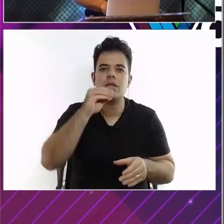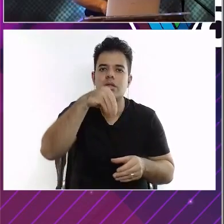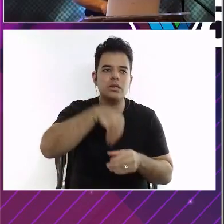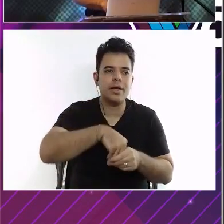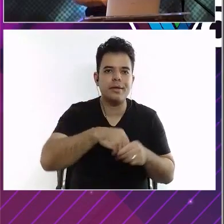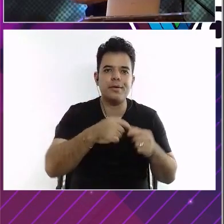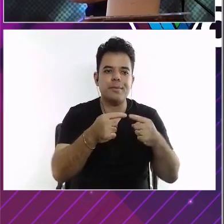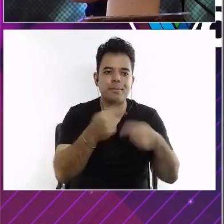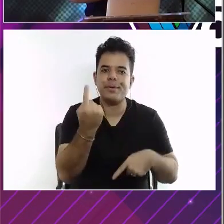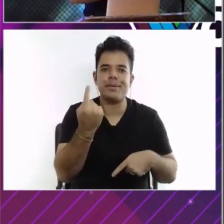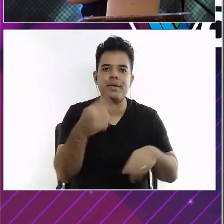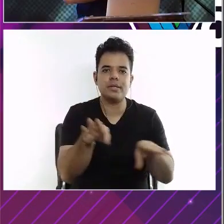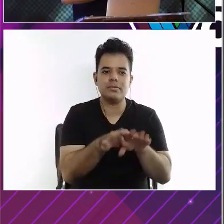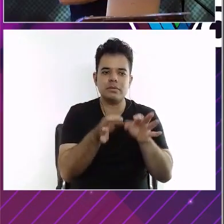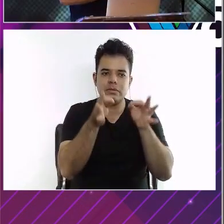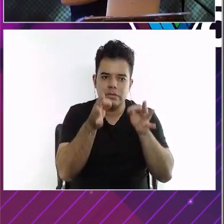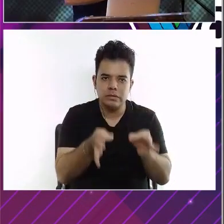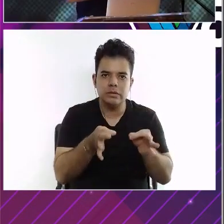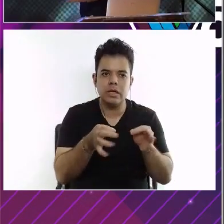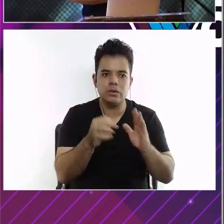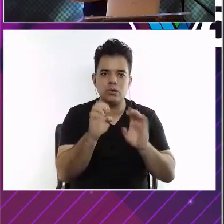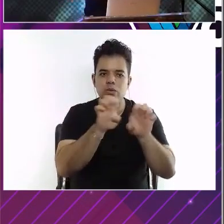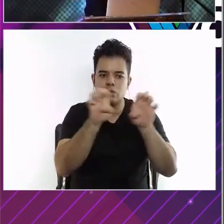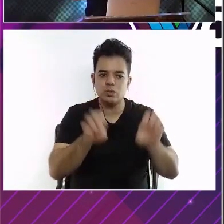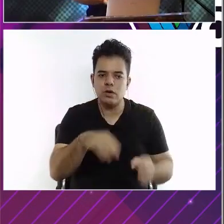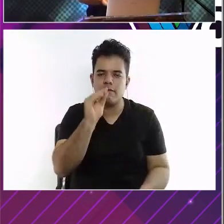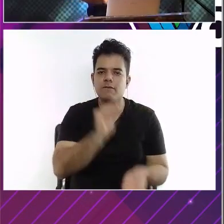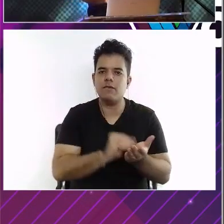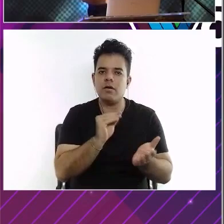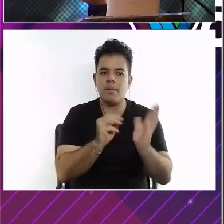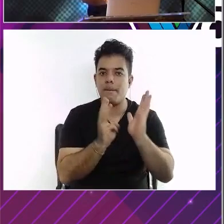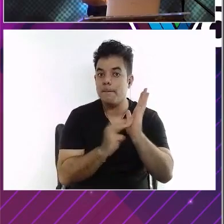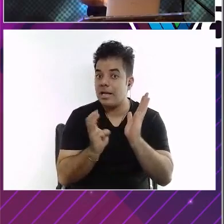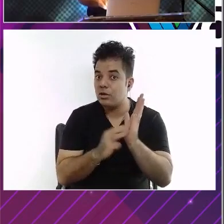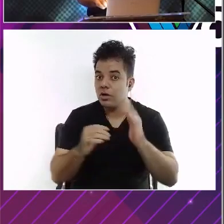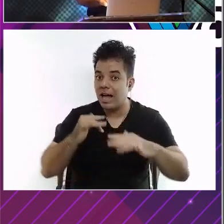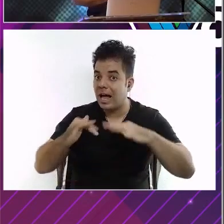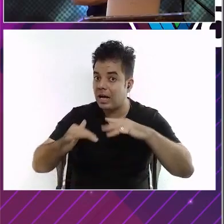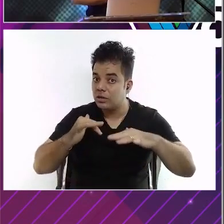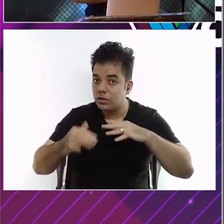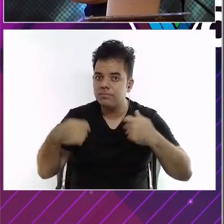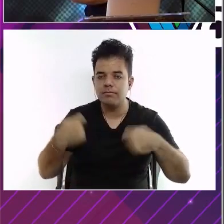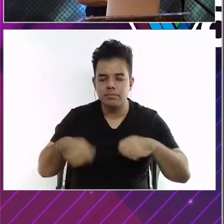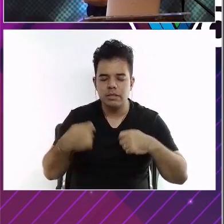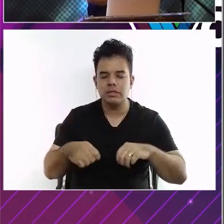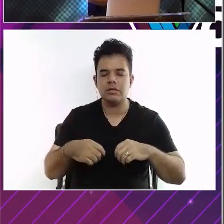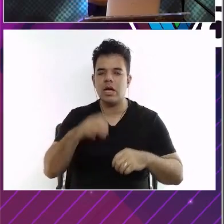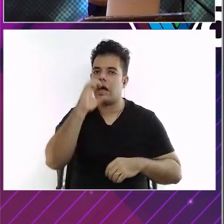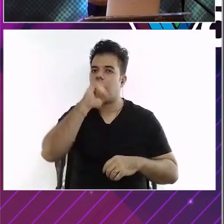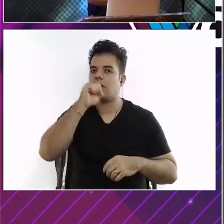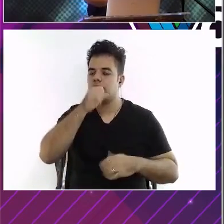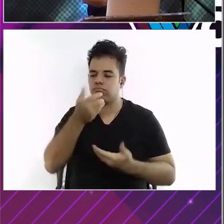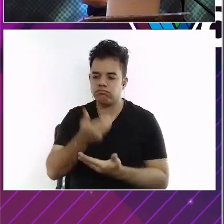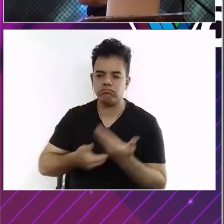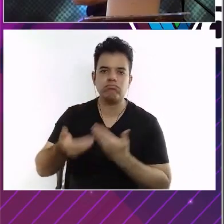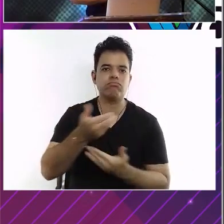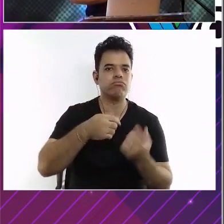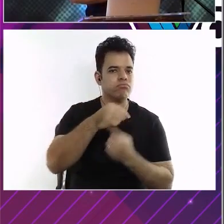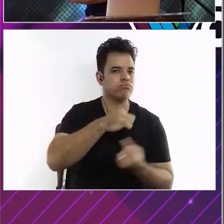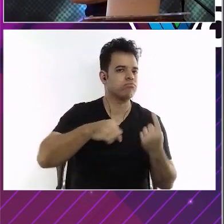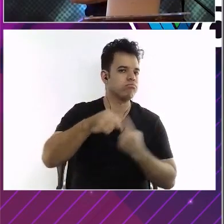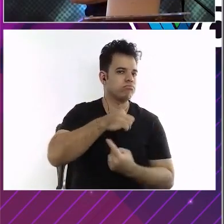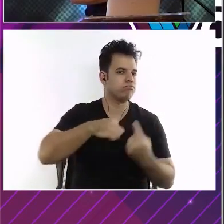nem consistência estrutural. Metodologias ágeis priorizam desenvolvimento rápido e iteração,